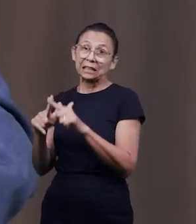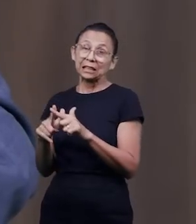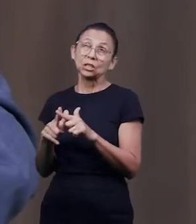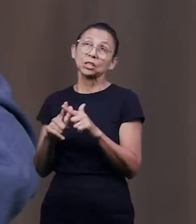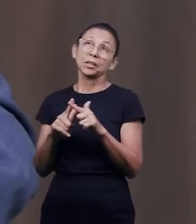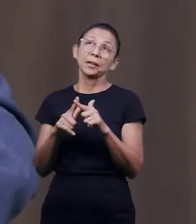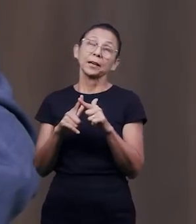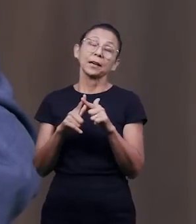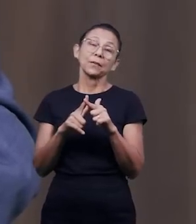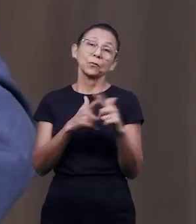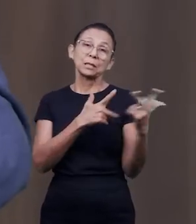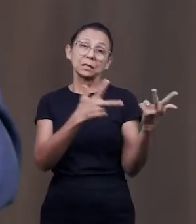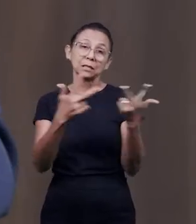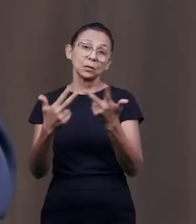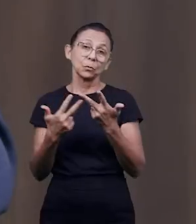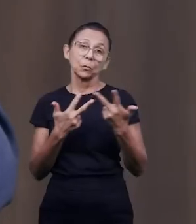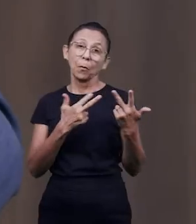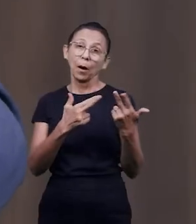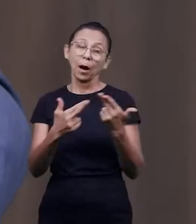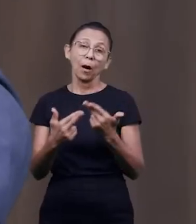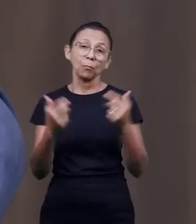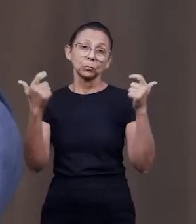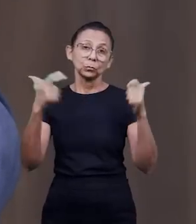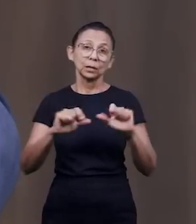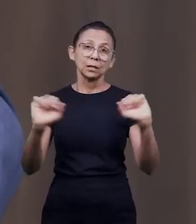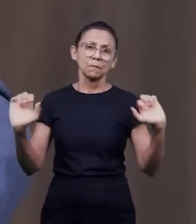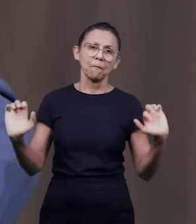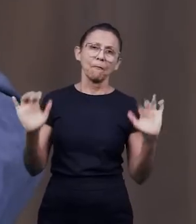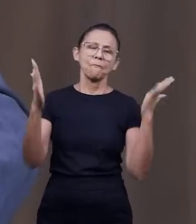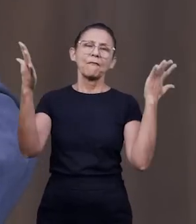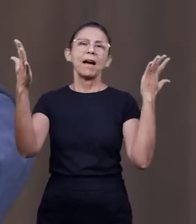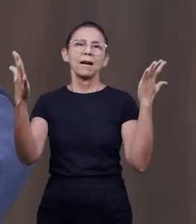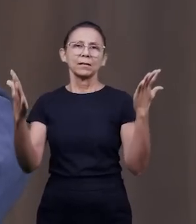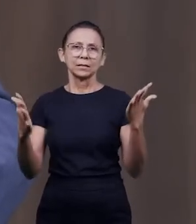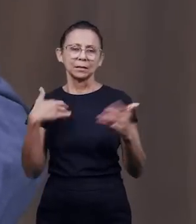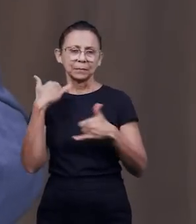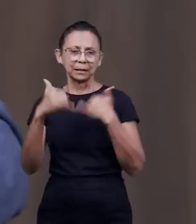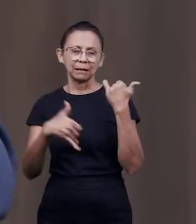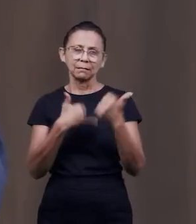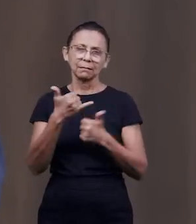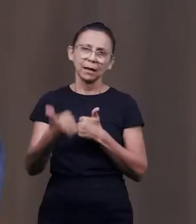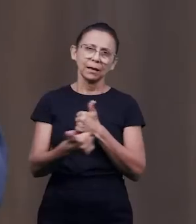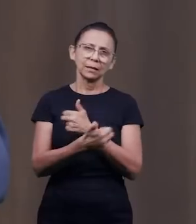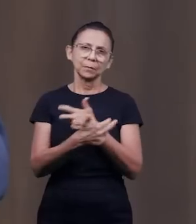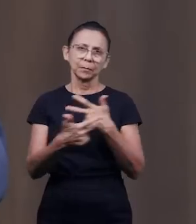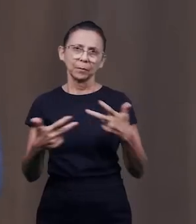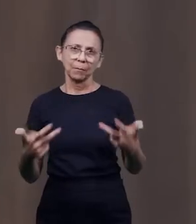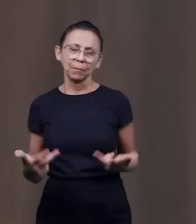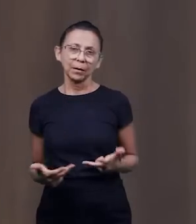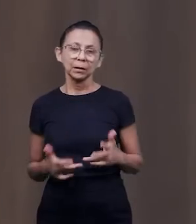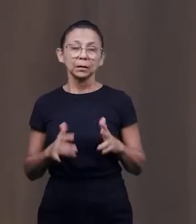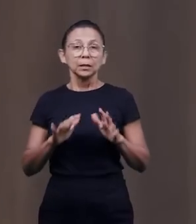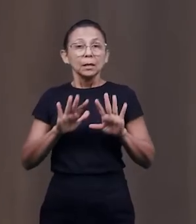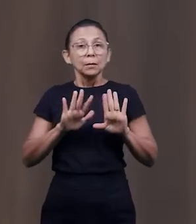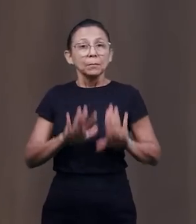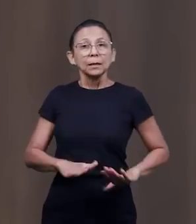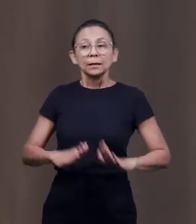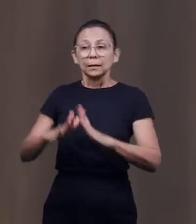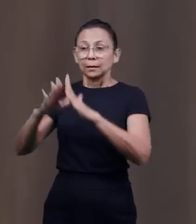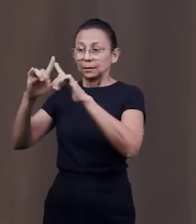abordando, o objetivo é sempre a saúde espiritual da ovelha. Claro. Ninguém está com o objetivo de perseguir ou